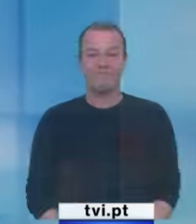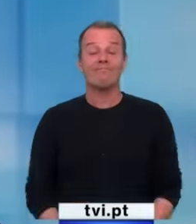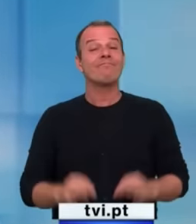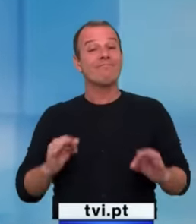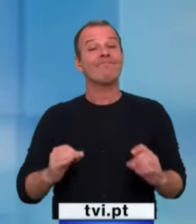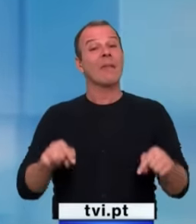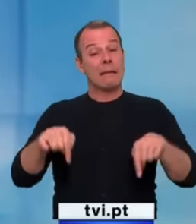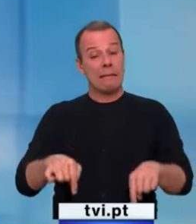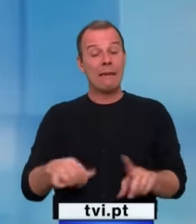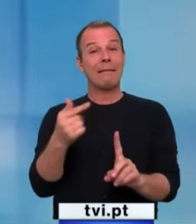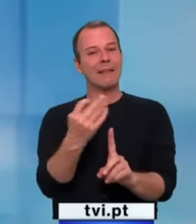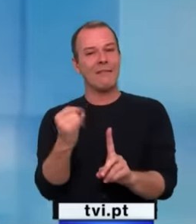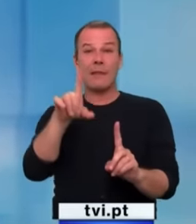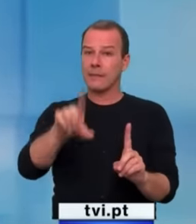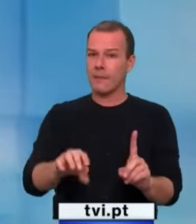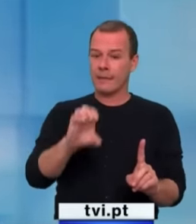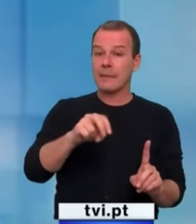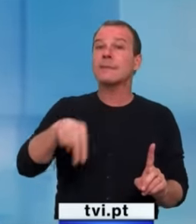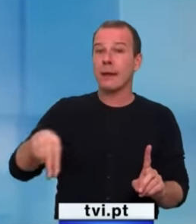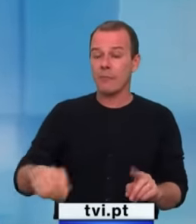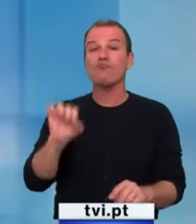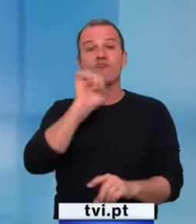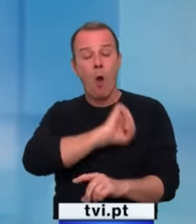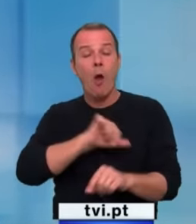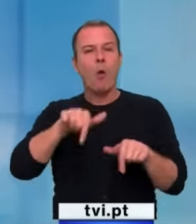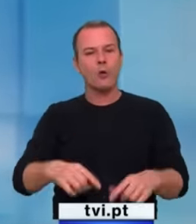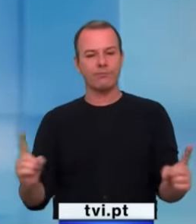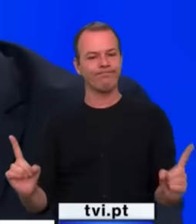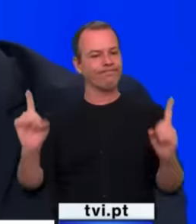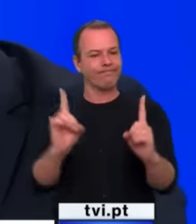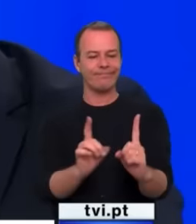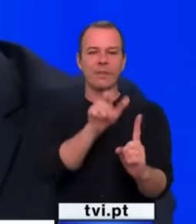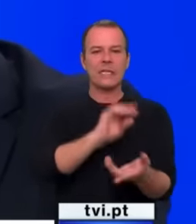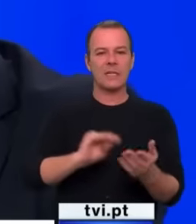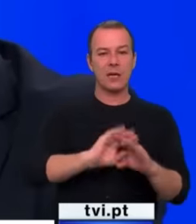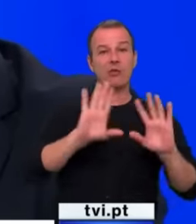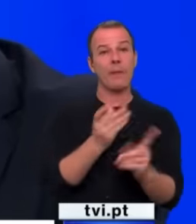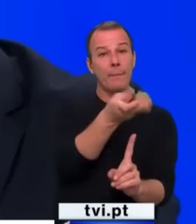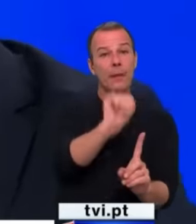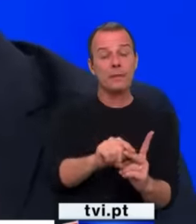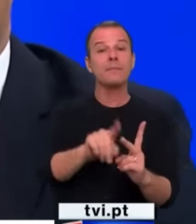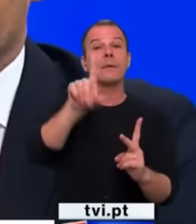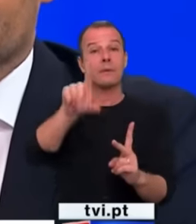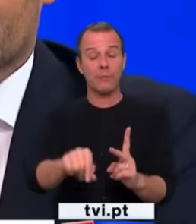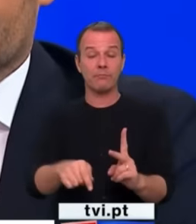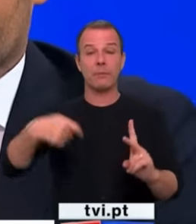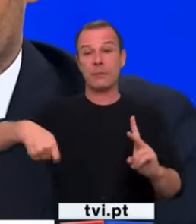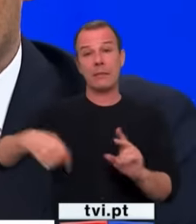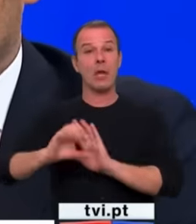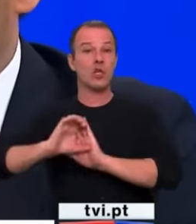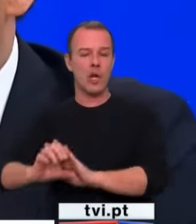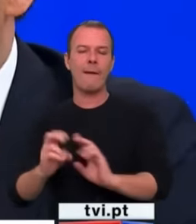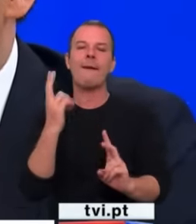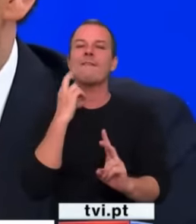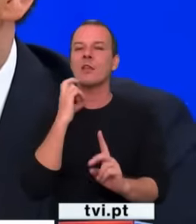Decisão 24 aqui na TVI e na CNN. Hoje, frente a frente, o secretário-geral do Partido Socialista, Pedro Nuno Santos, e o presidente do Chega,